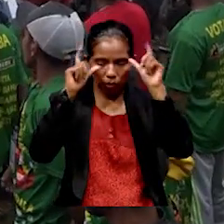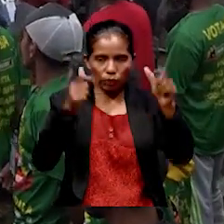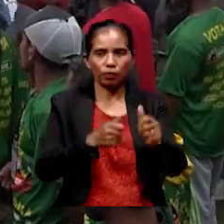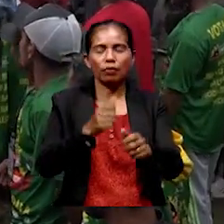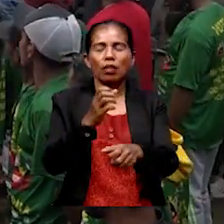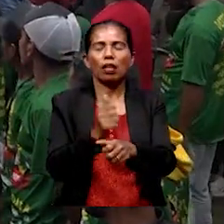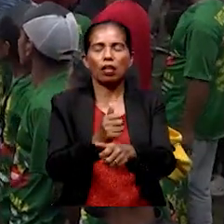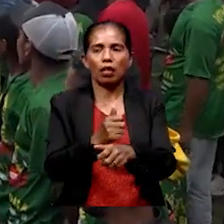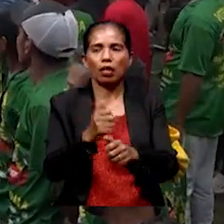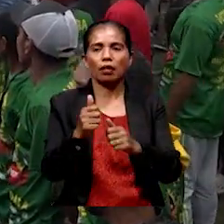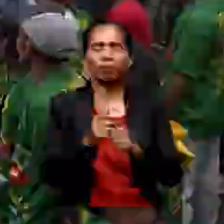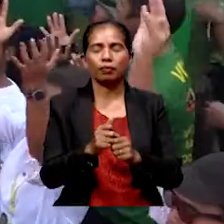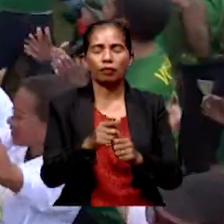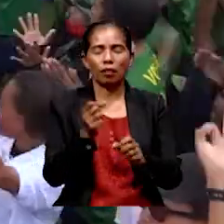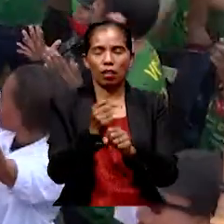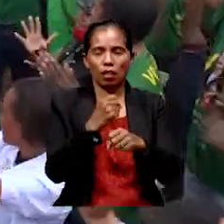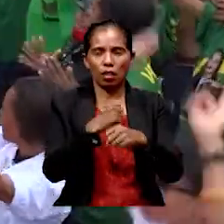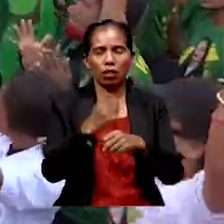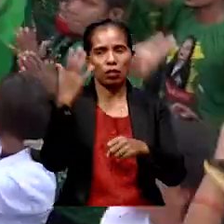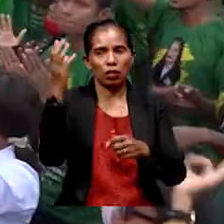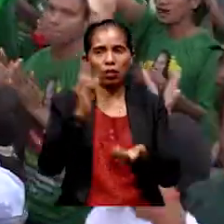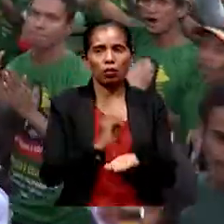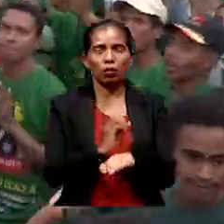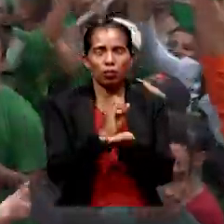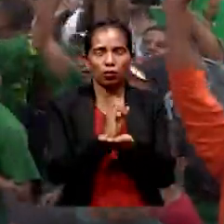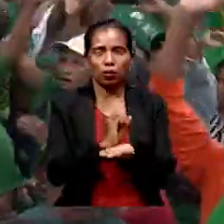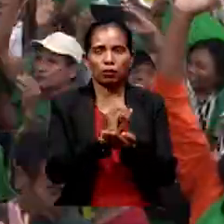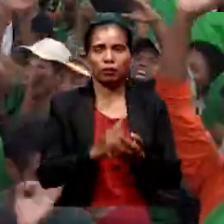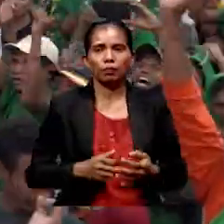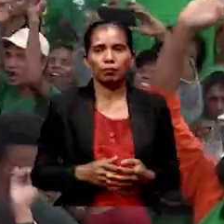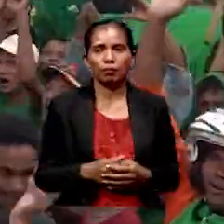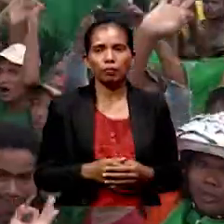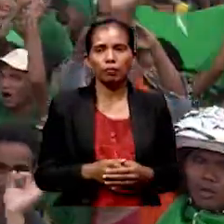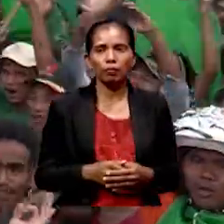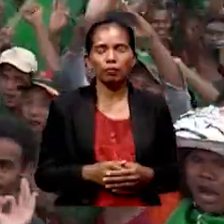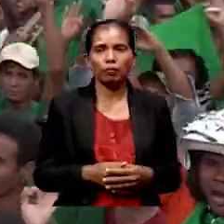agenda kampanya de walu se halau iha rewam. Clementino Maia, ZMN.